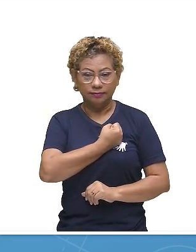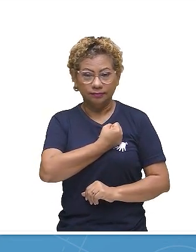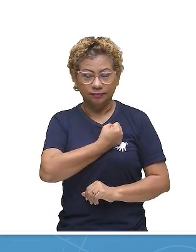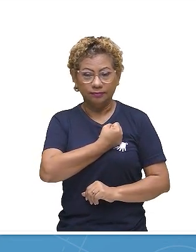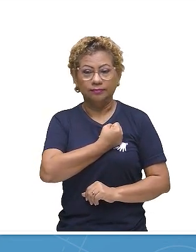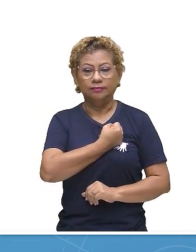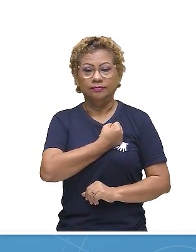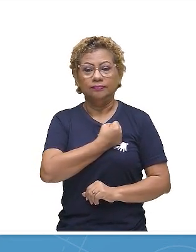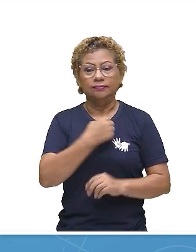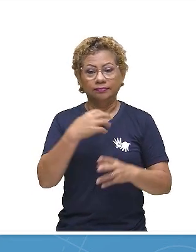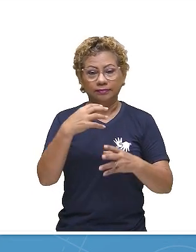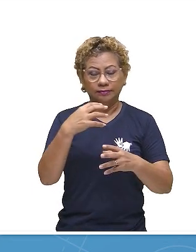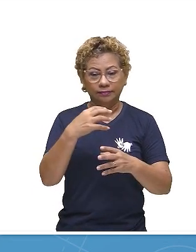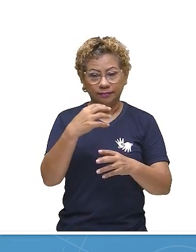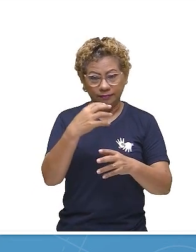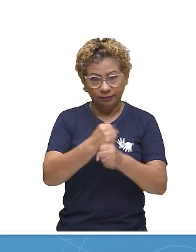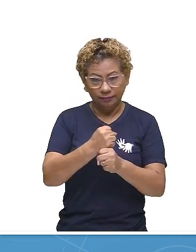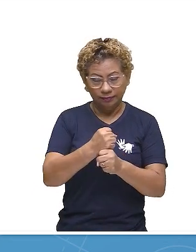operação